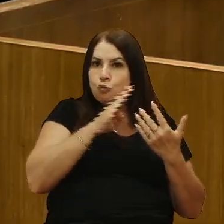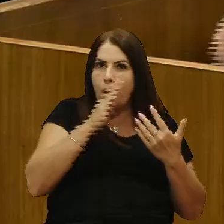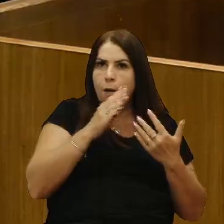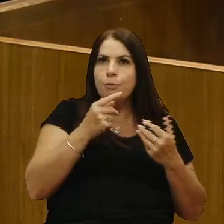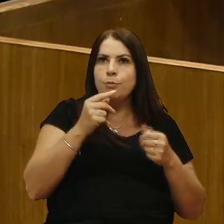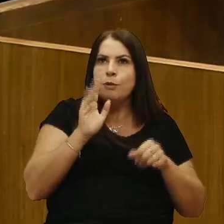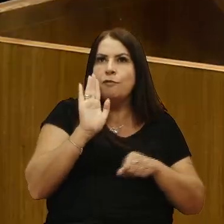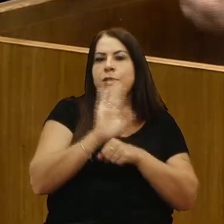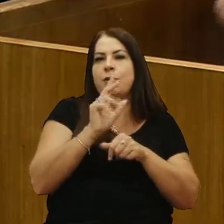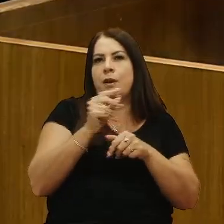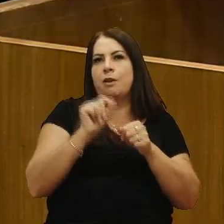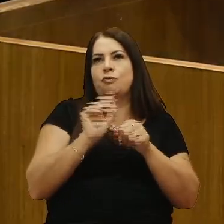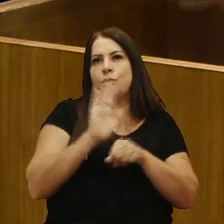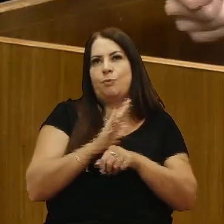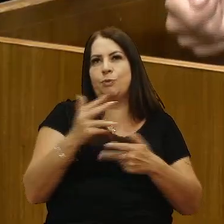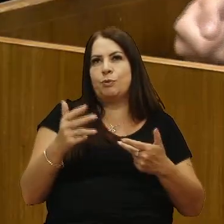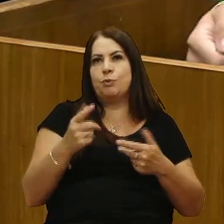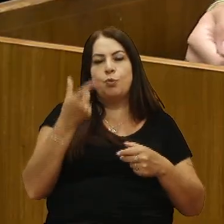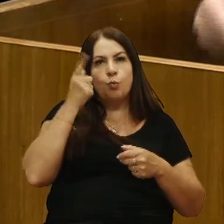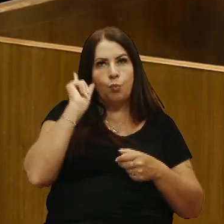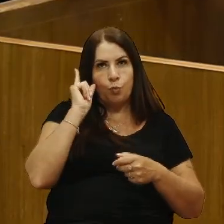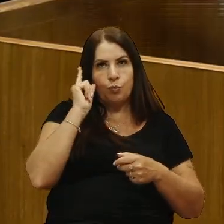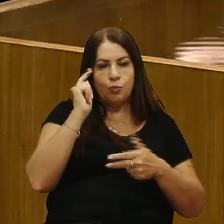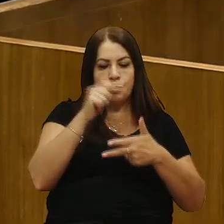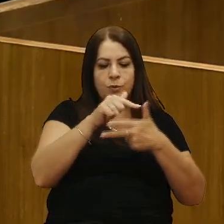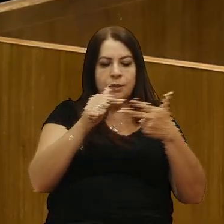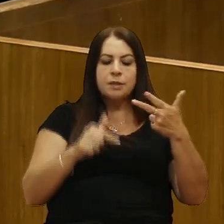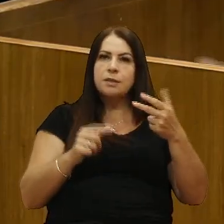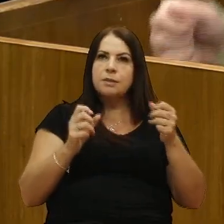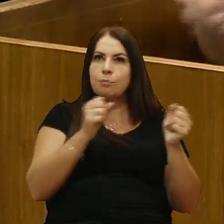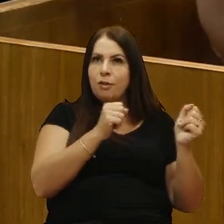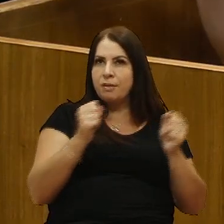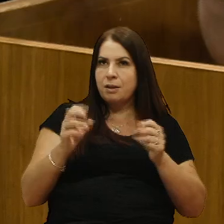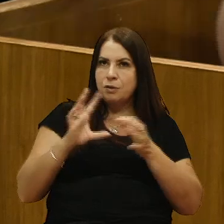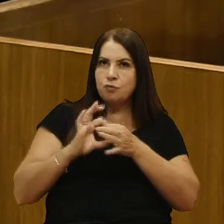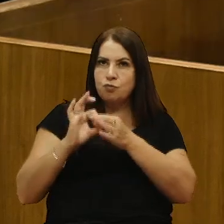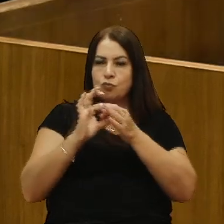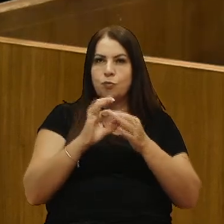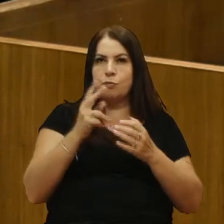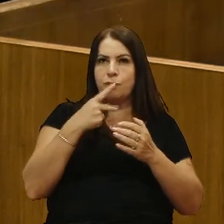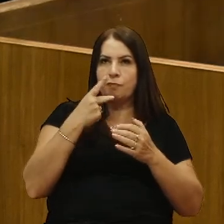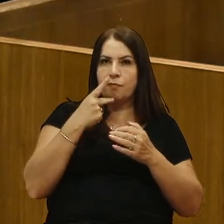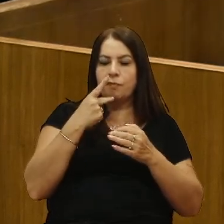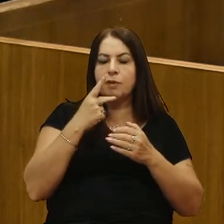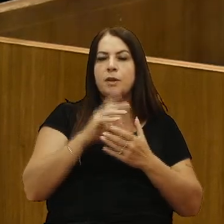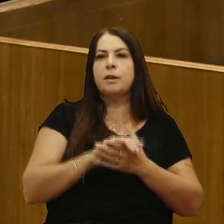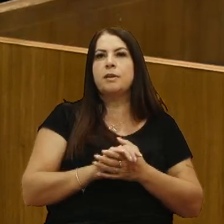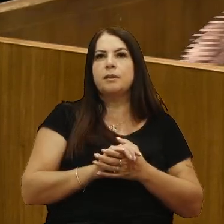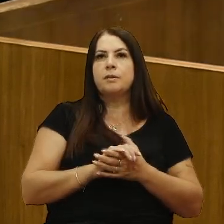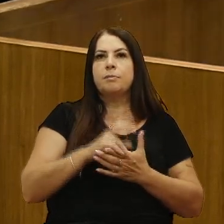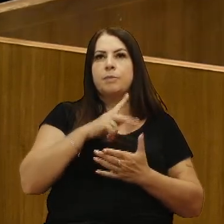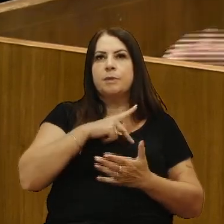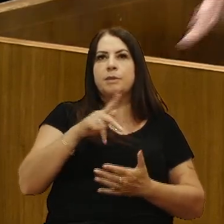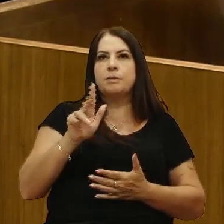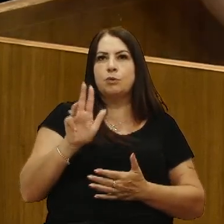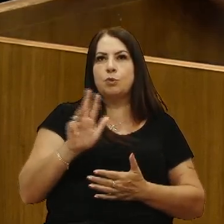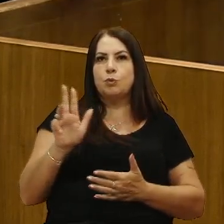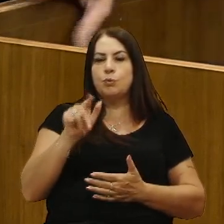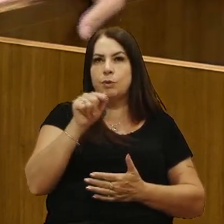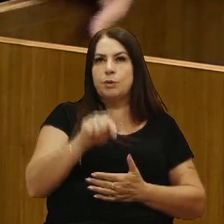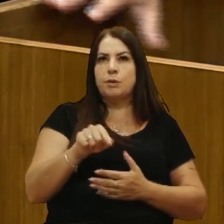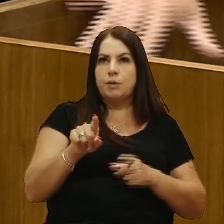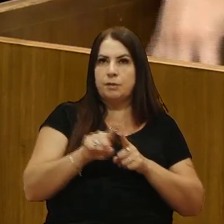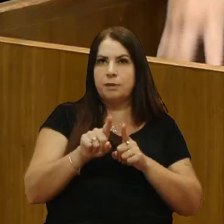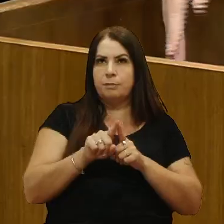Então, ontem, a partir do momento que os 3 poderes estiveram lá, nós tivemos uma fala, né, muito contundente do presidente Lula, e aqui a